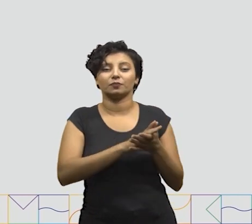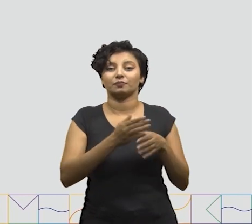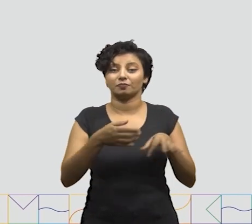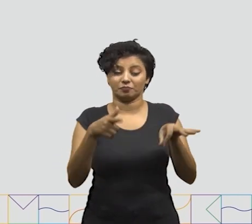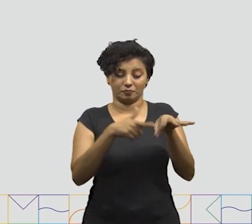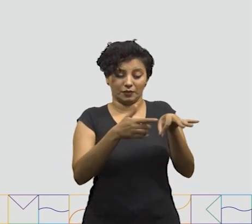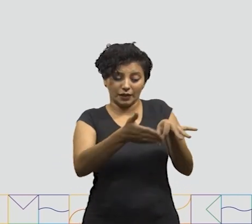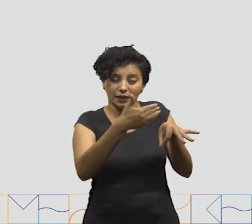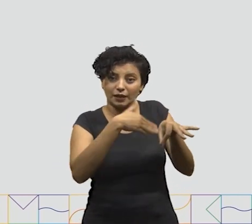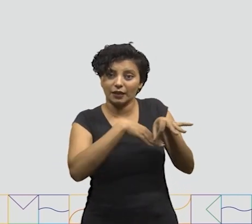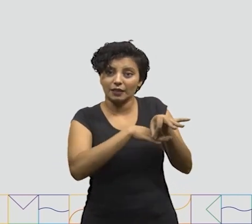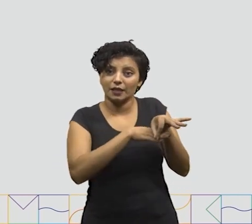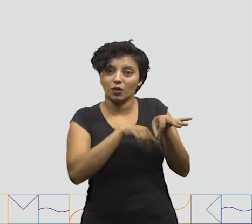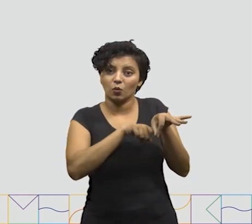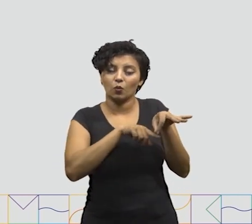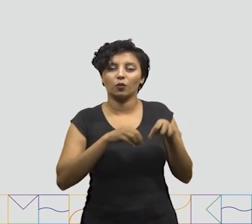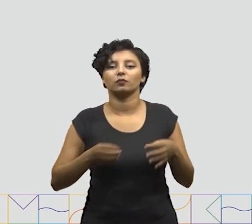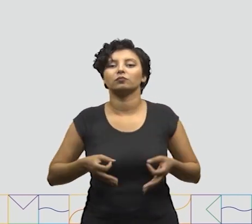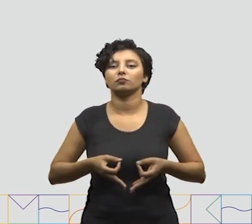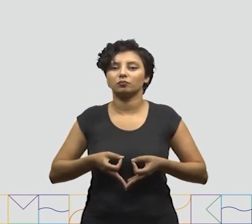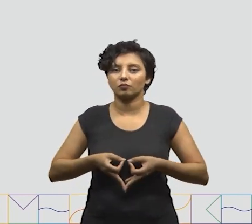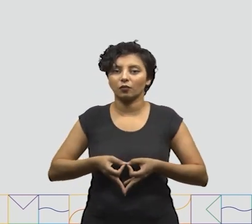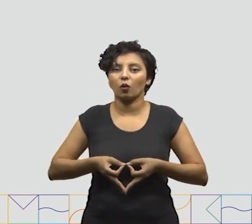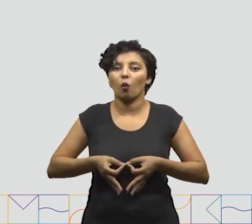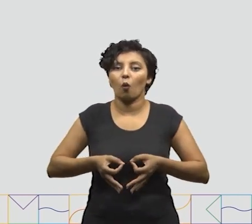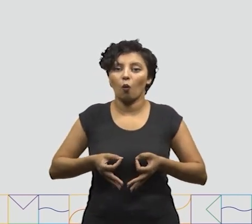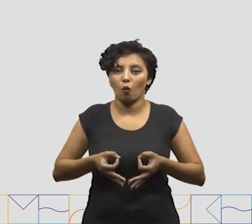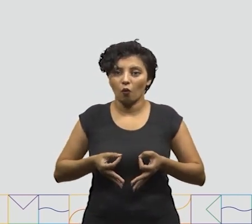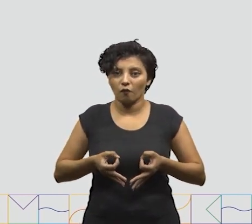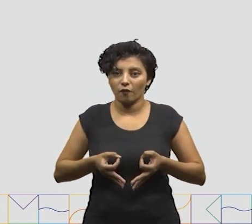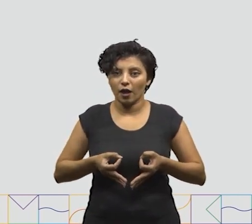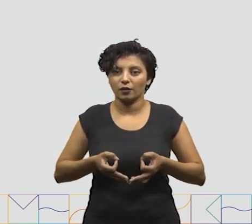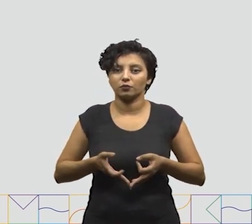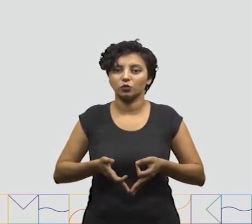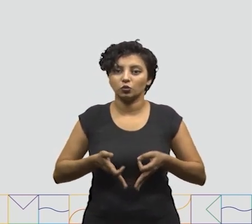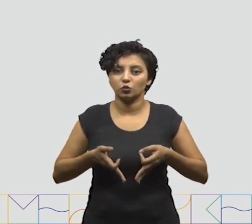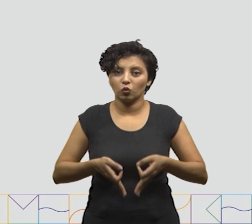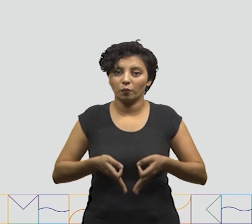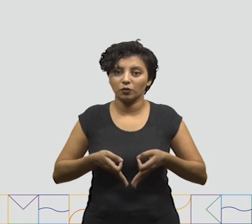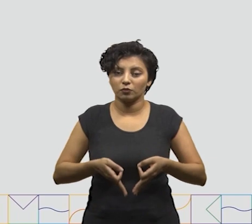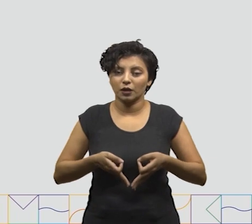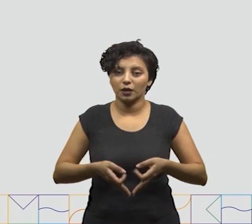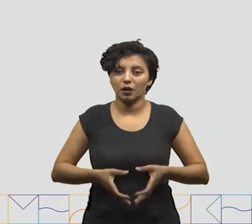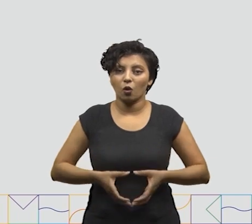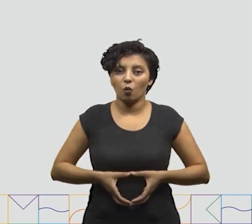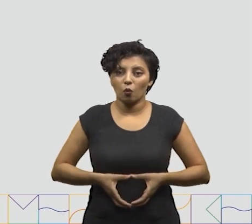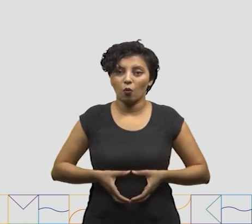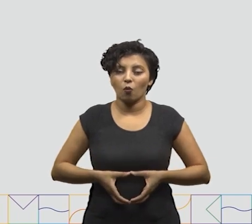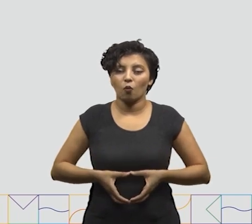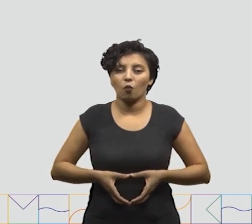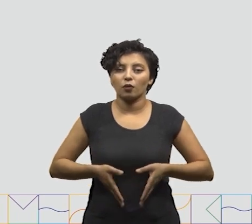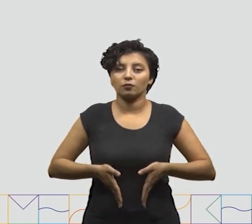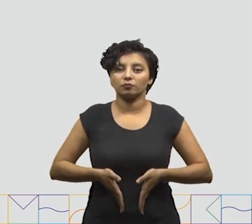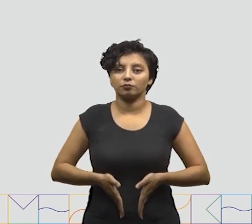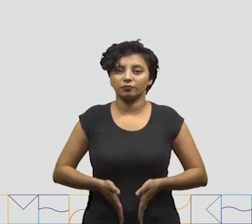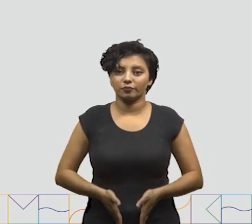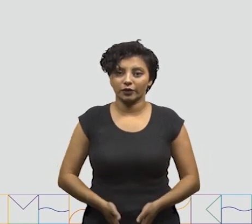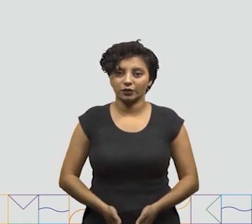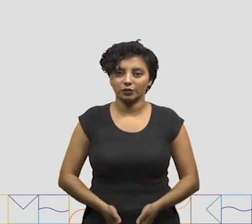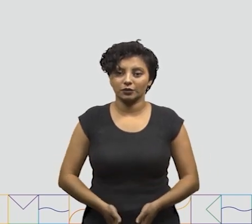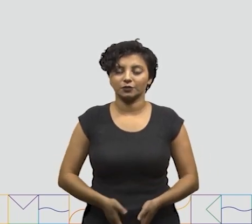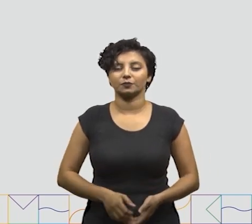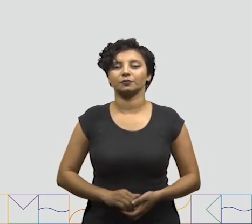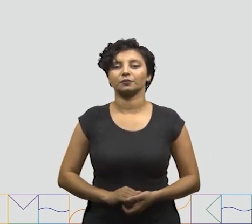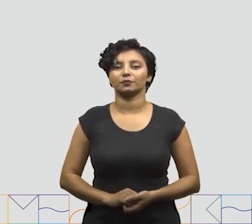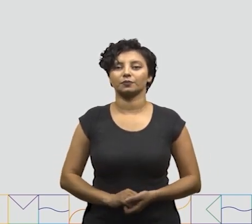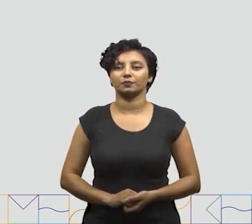órgãos internos são ovário, tubas uterinas, útero e